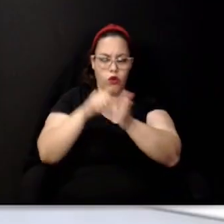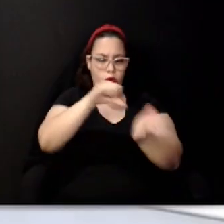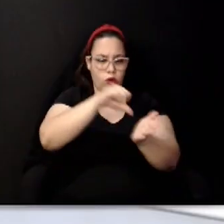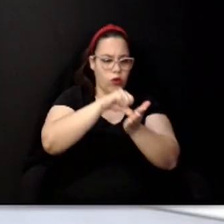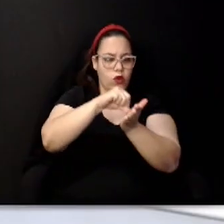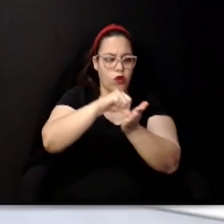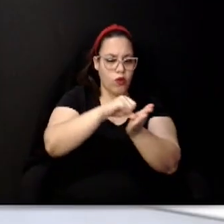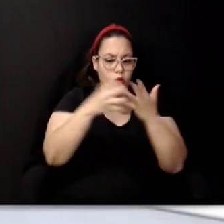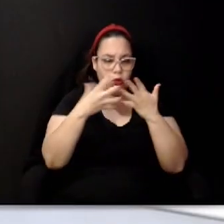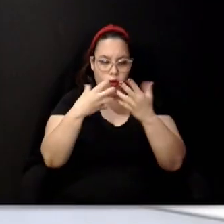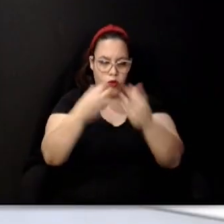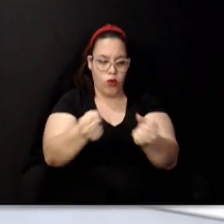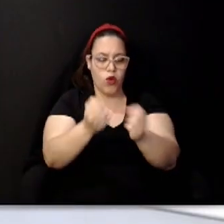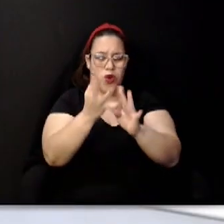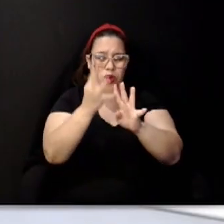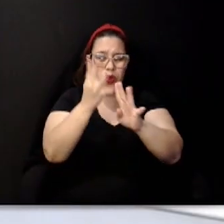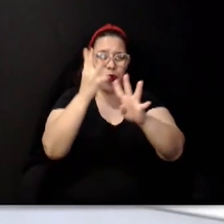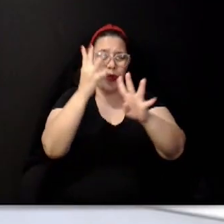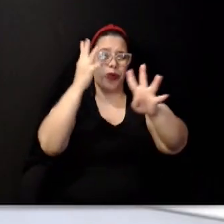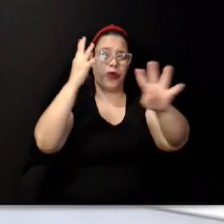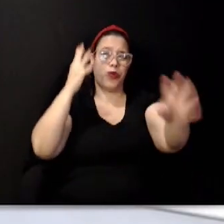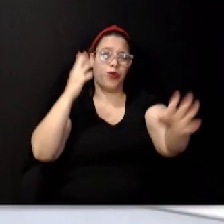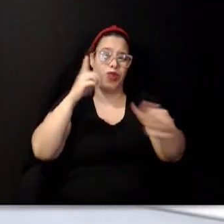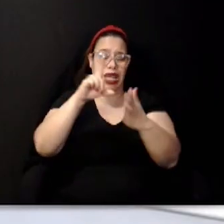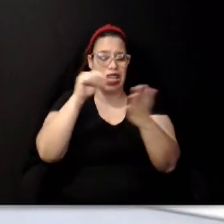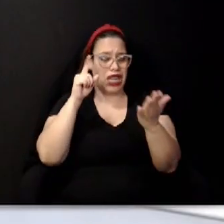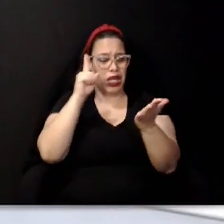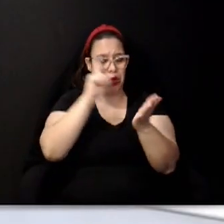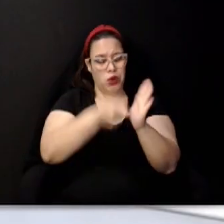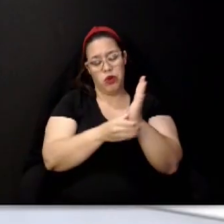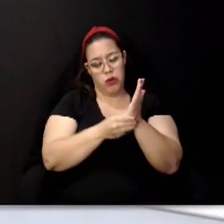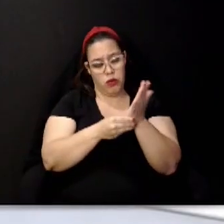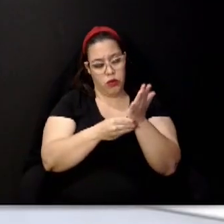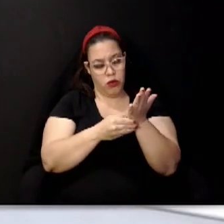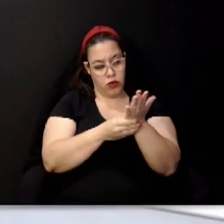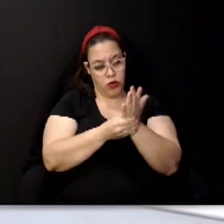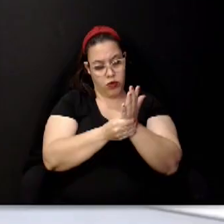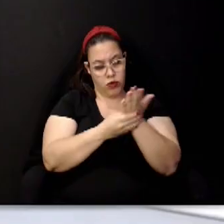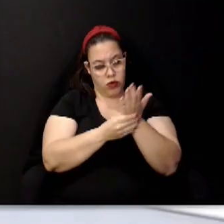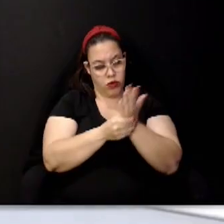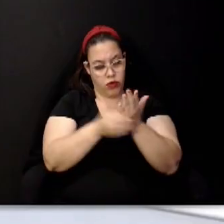fila é muito grande até sair o diagnóstico. E como disse, quanto antes o